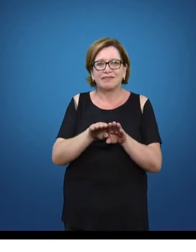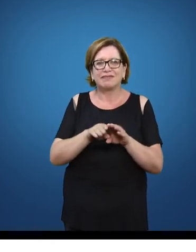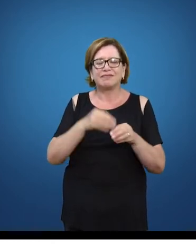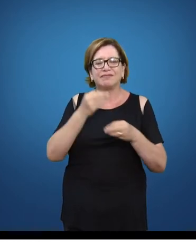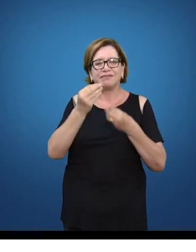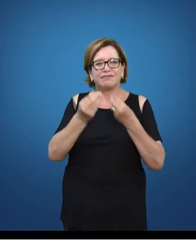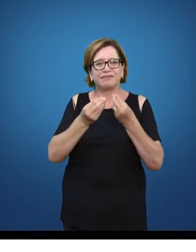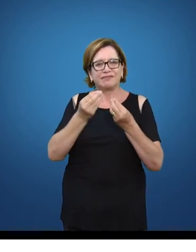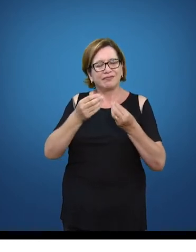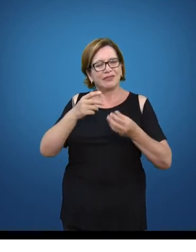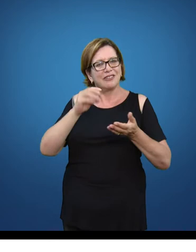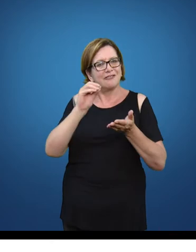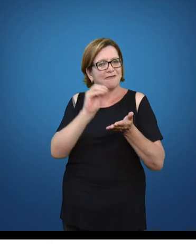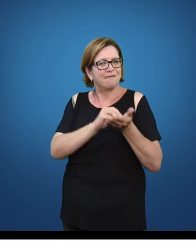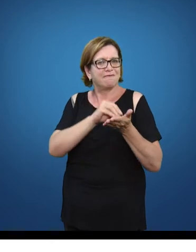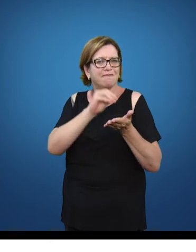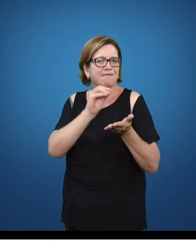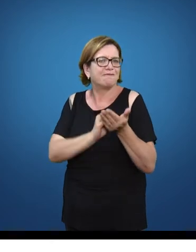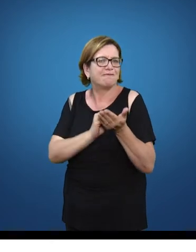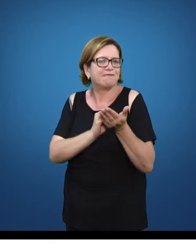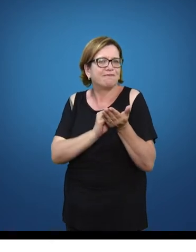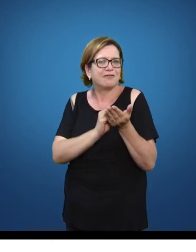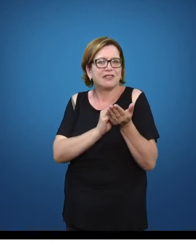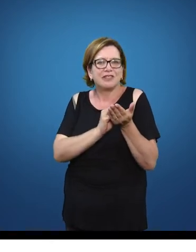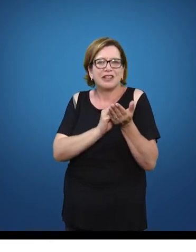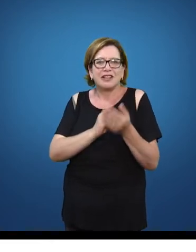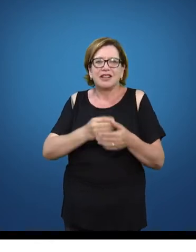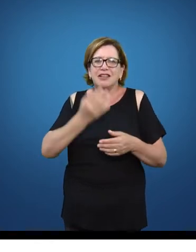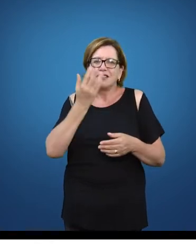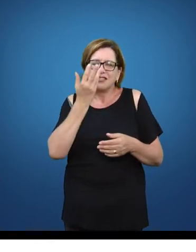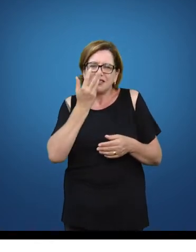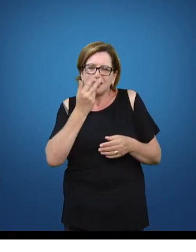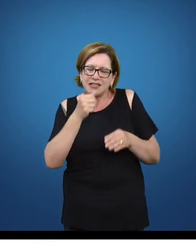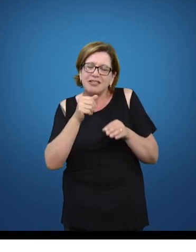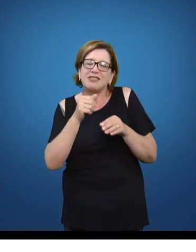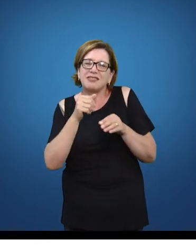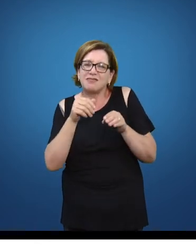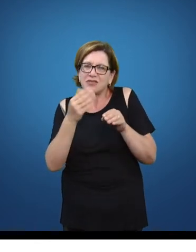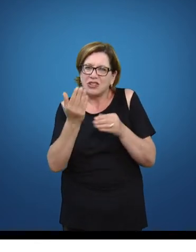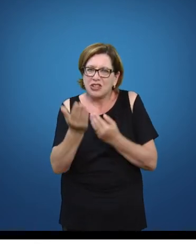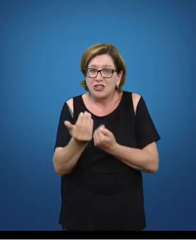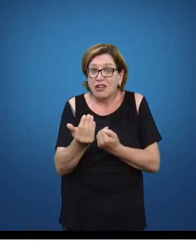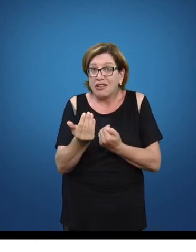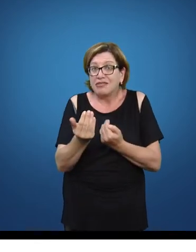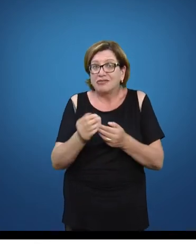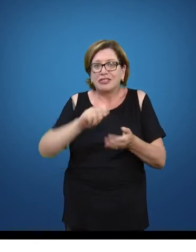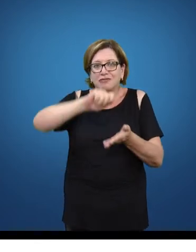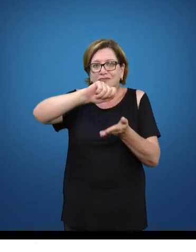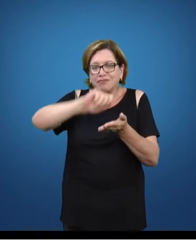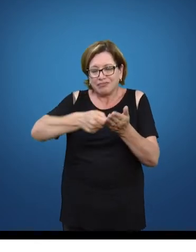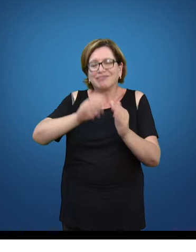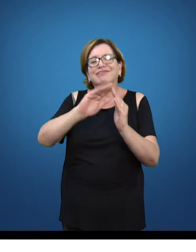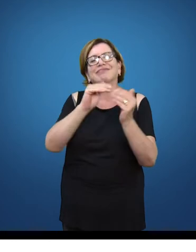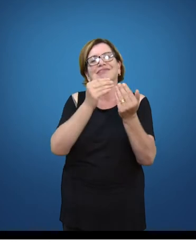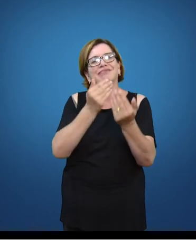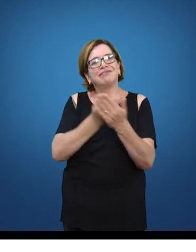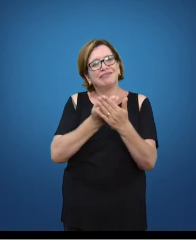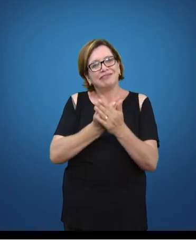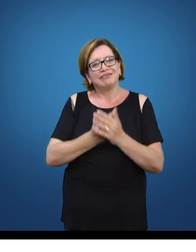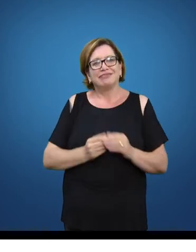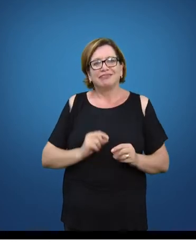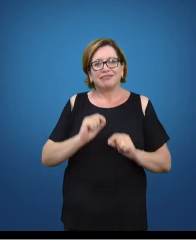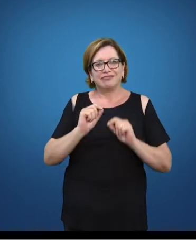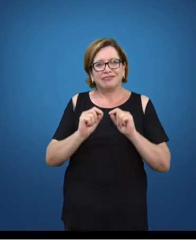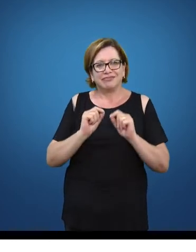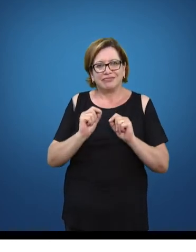há uma carência de crianças e jovens matriculados nos bancos escolares